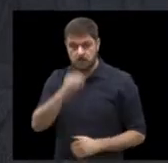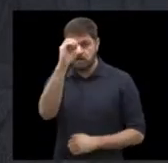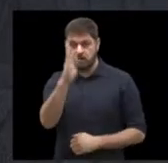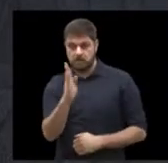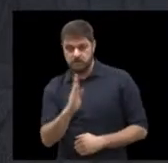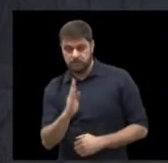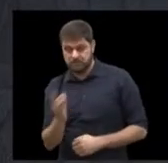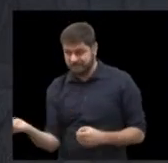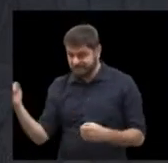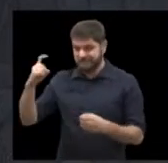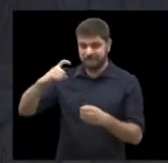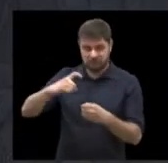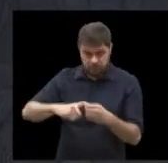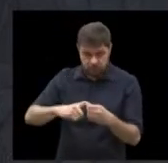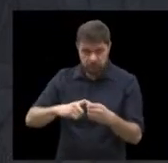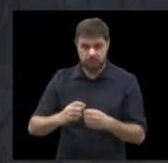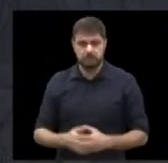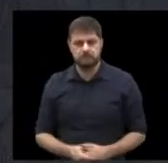aí Zika e